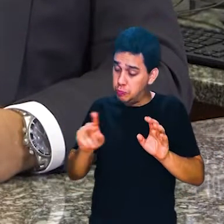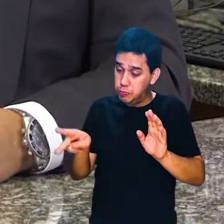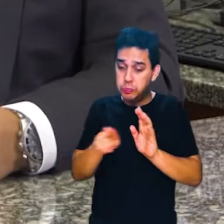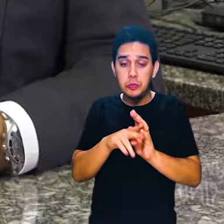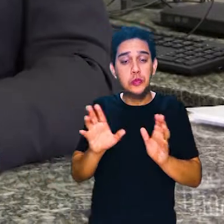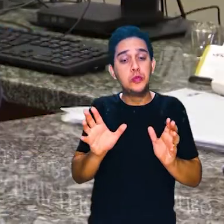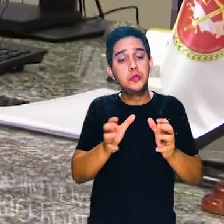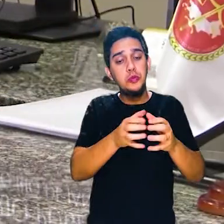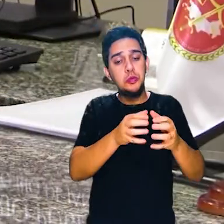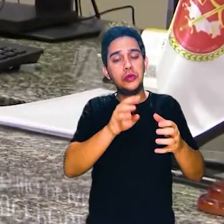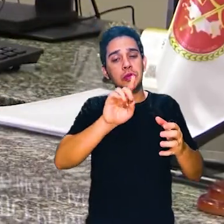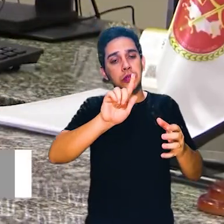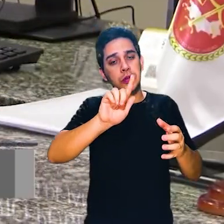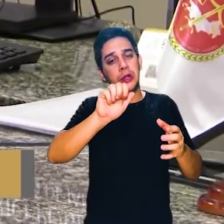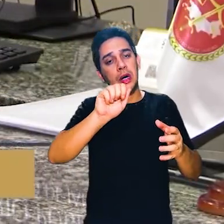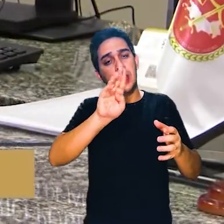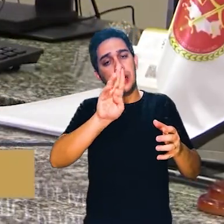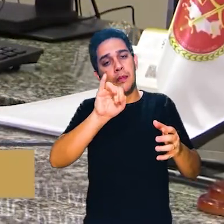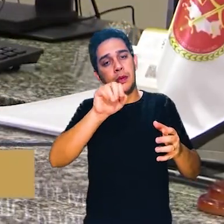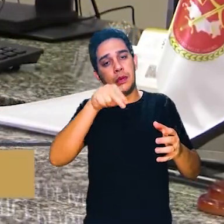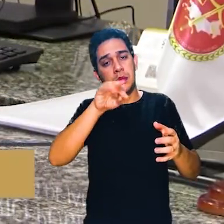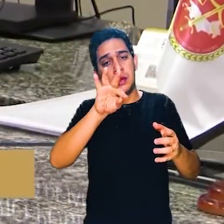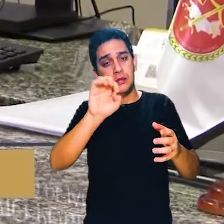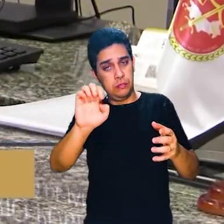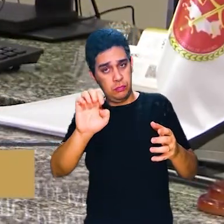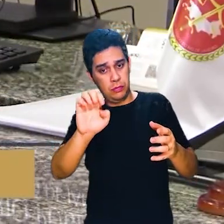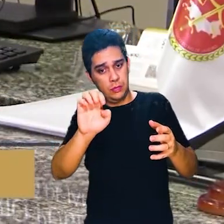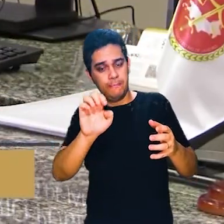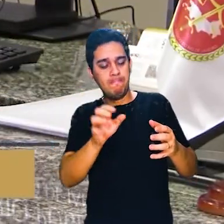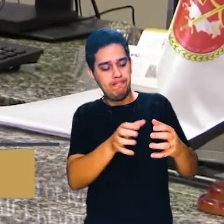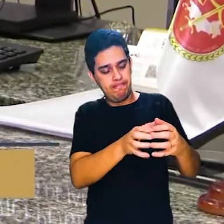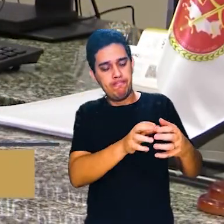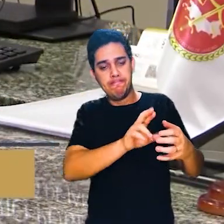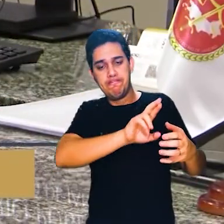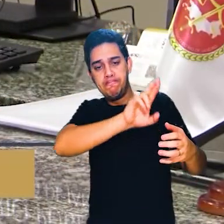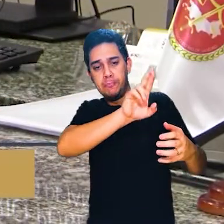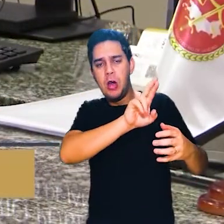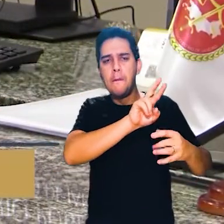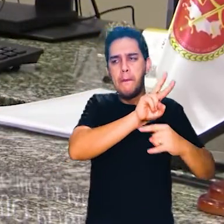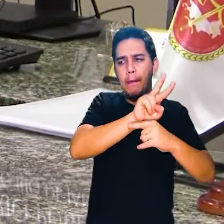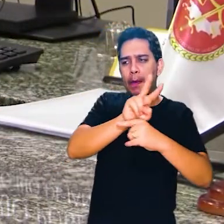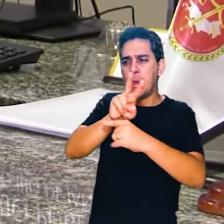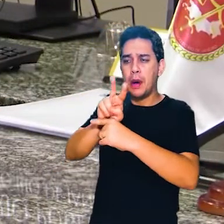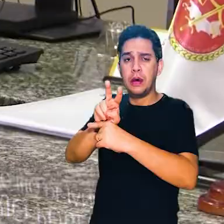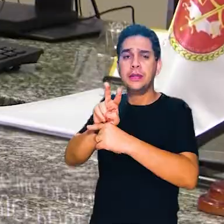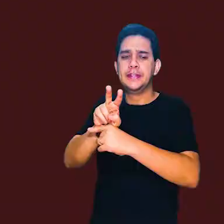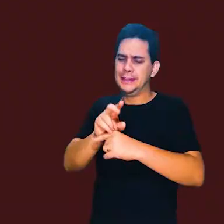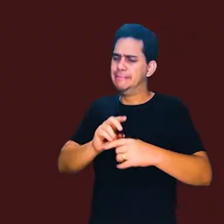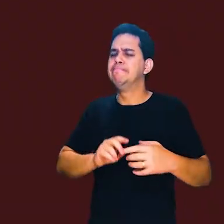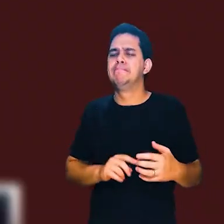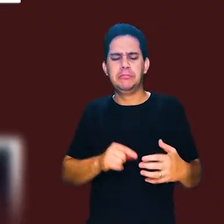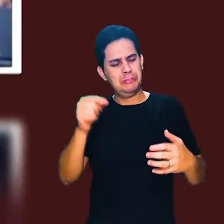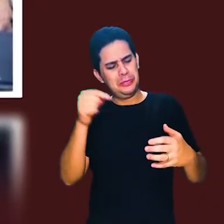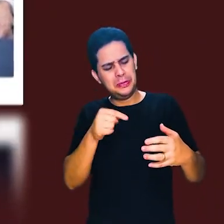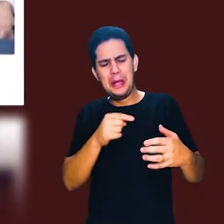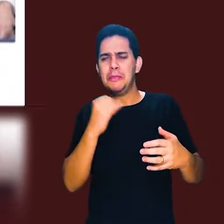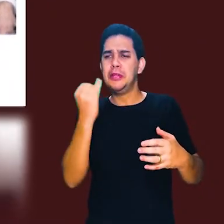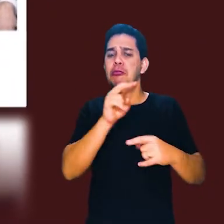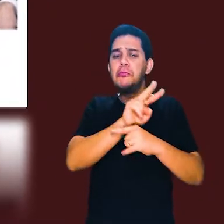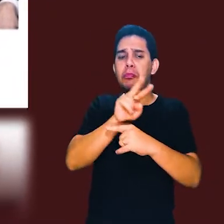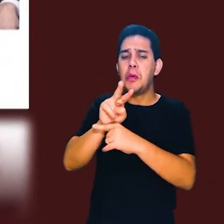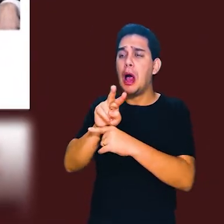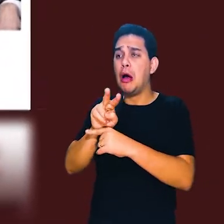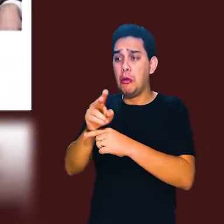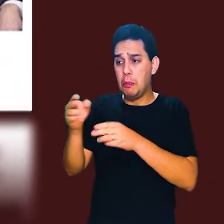Público. Um processo eleitoral sem sobressaltos é imprescindível para a manutenção do ambiente democrático. As instituições que